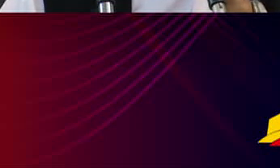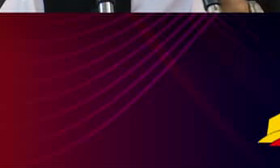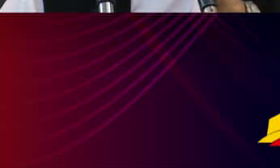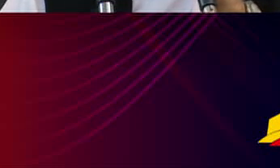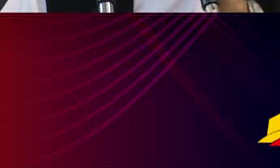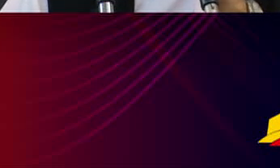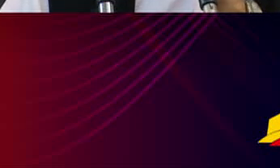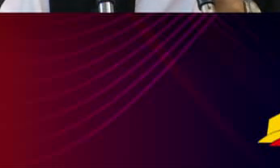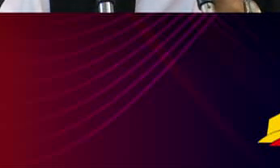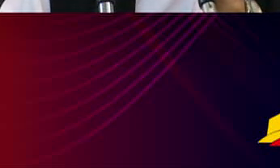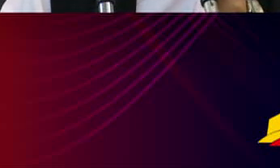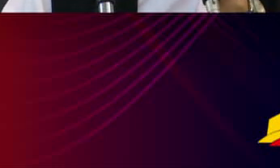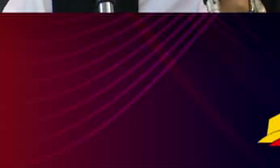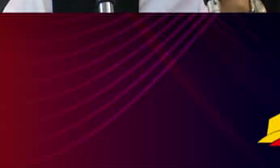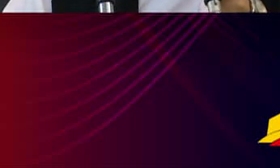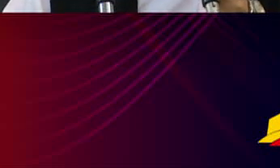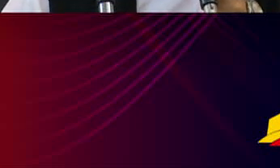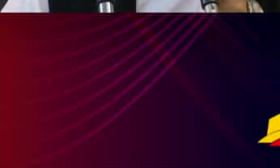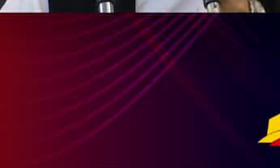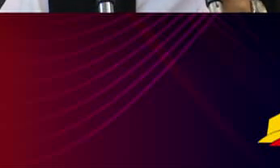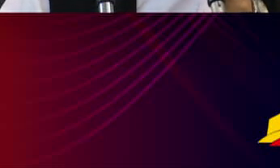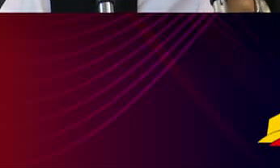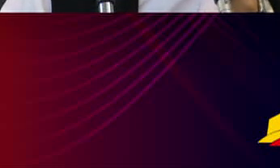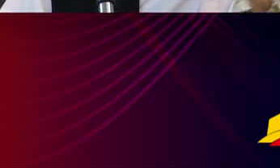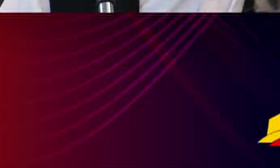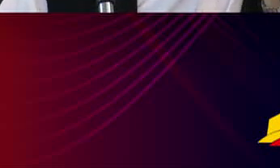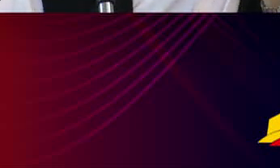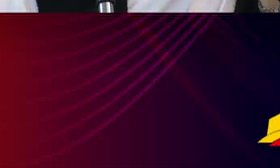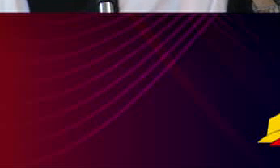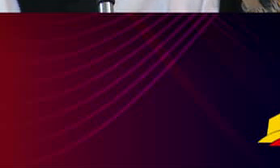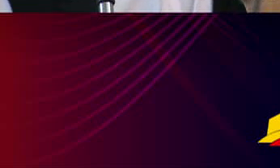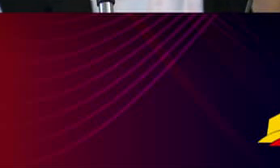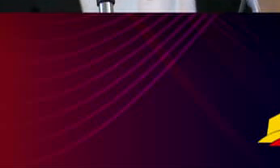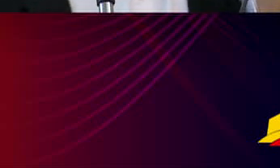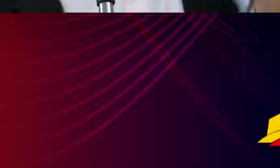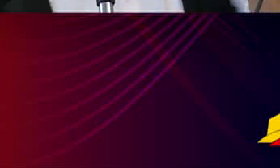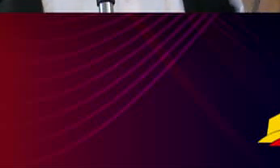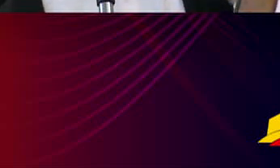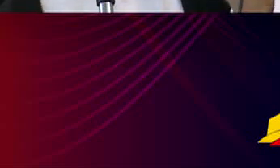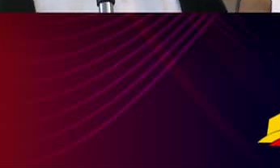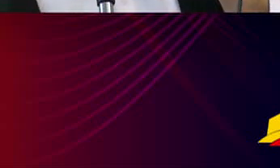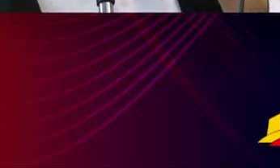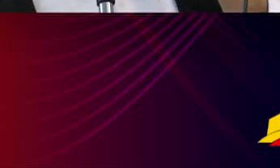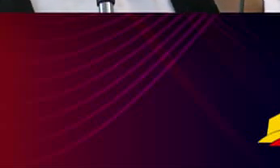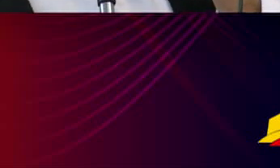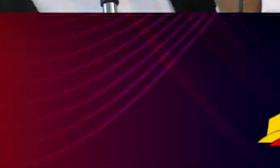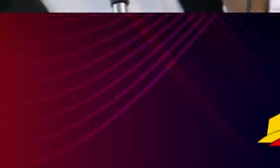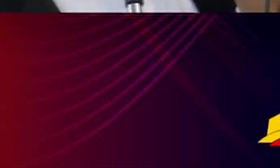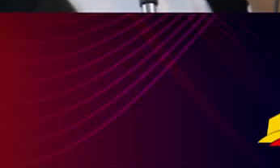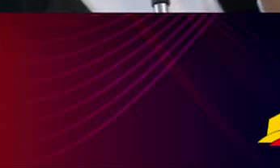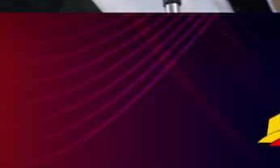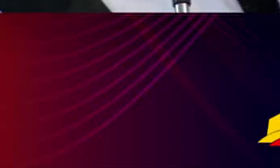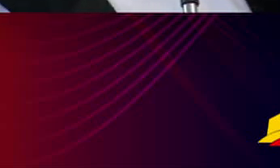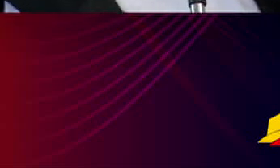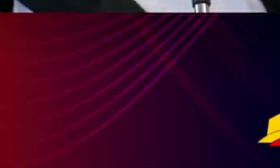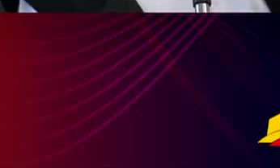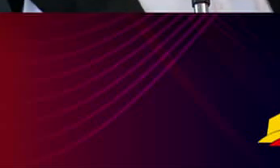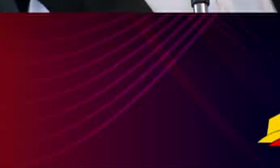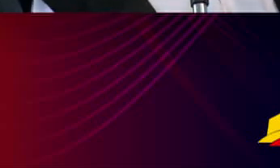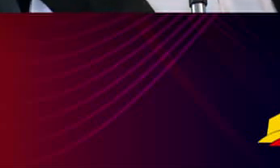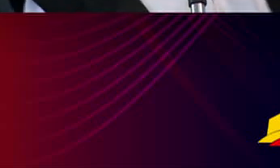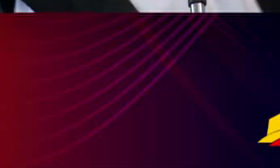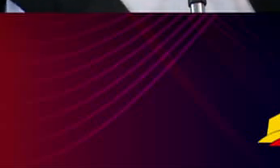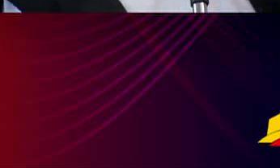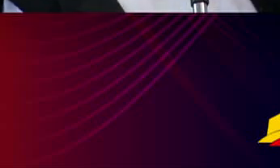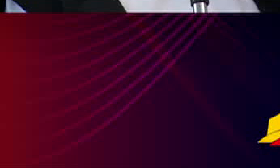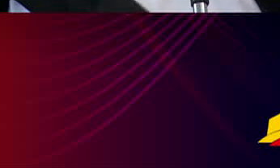tem quanto? 645 milhões. E elas ainda querem. Elas quantas ainda querem